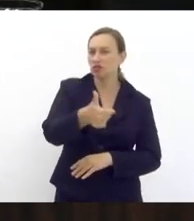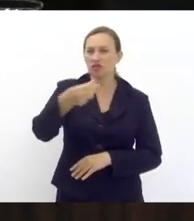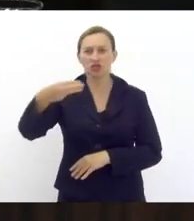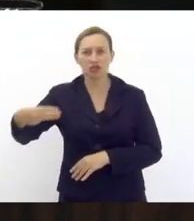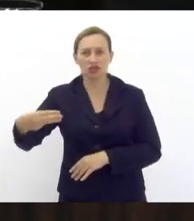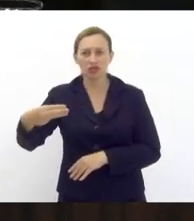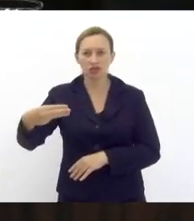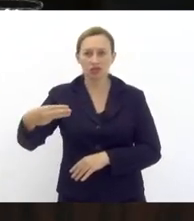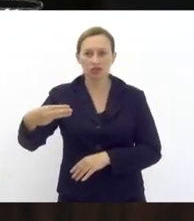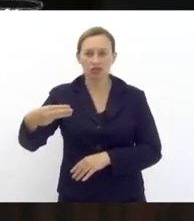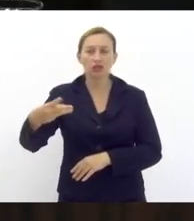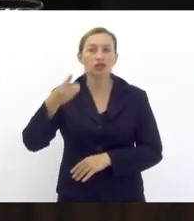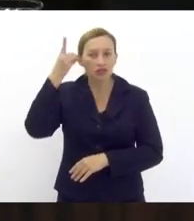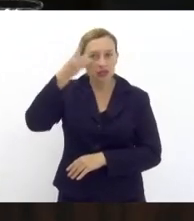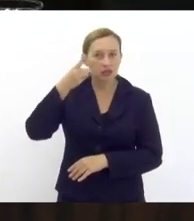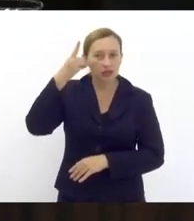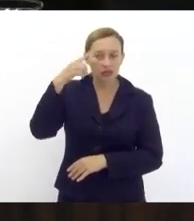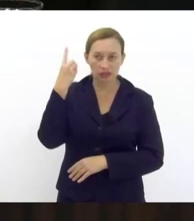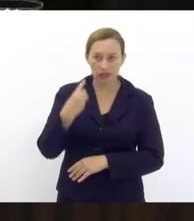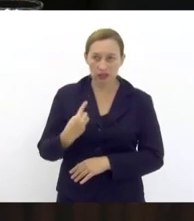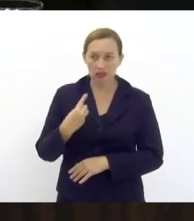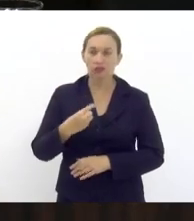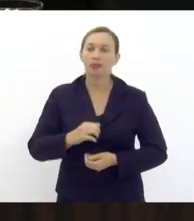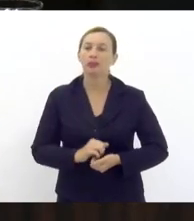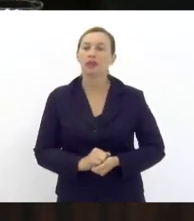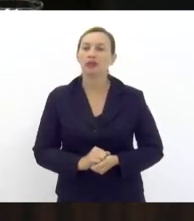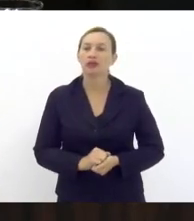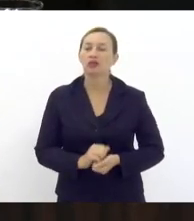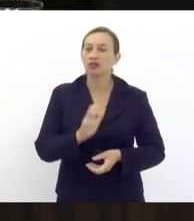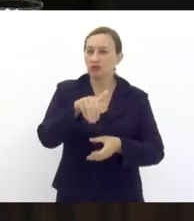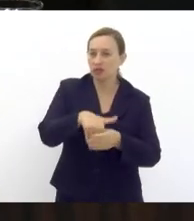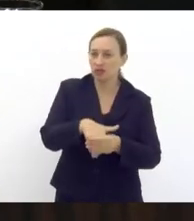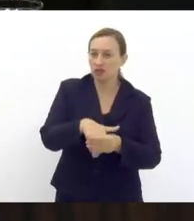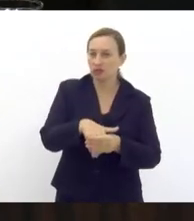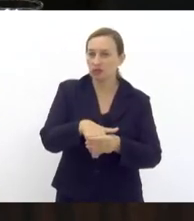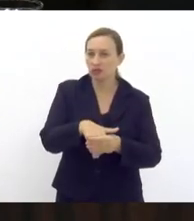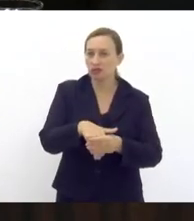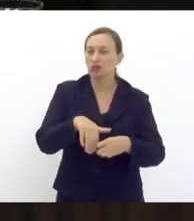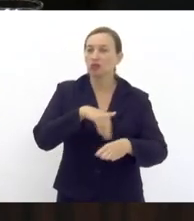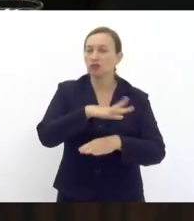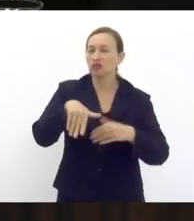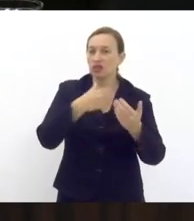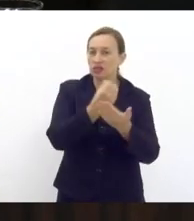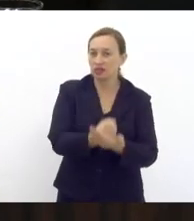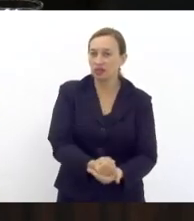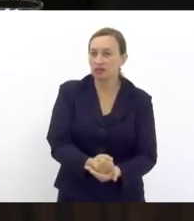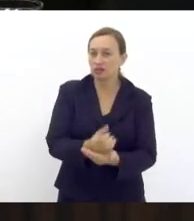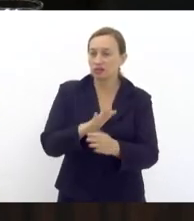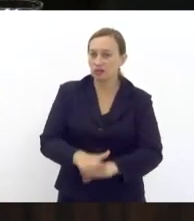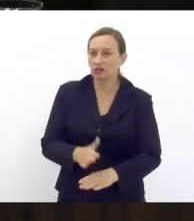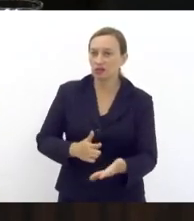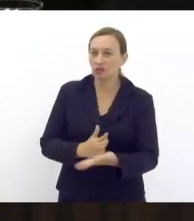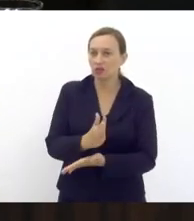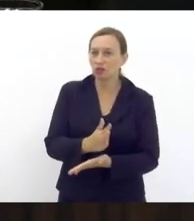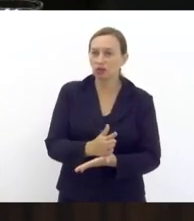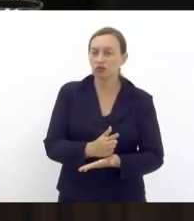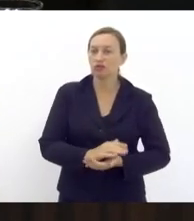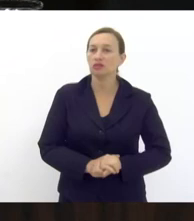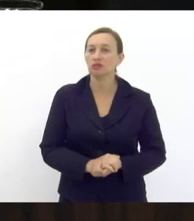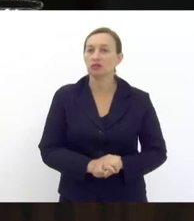37/2023. Deputado Dani Monteiro. Em votação. Senhores que aprovam. Aprovado.